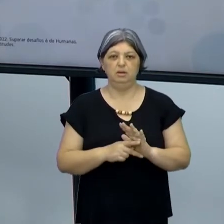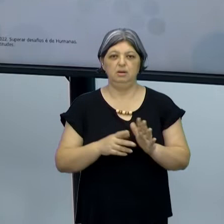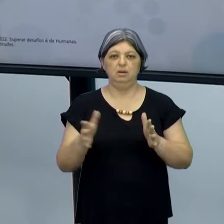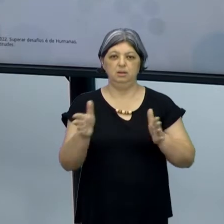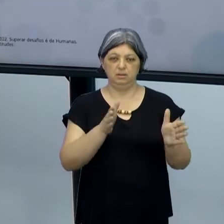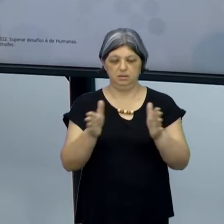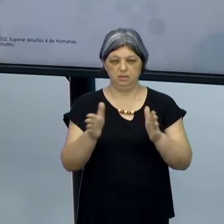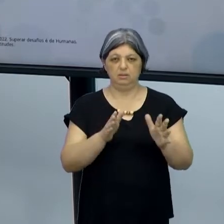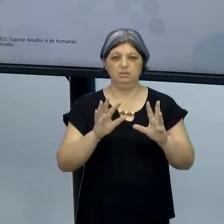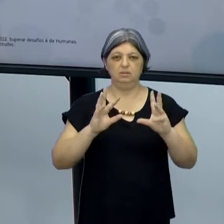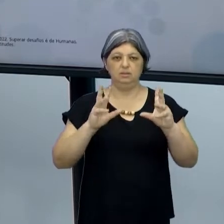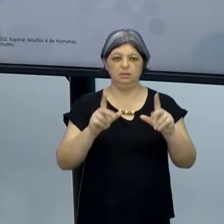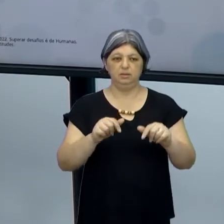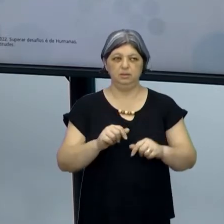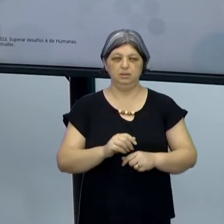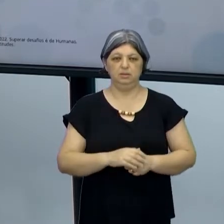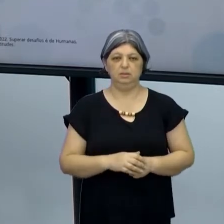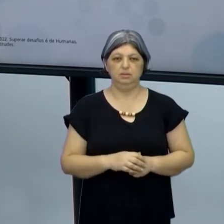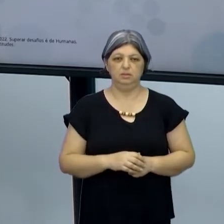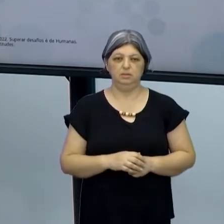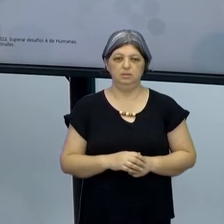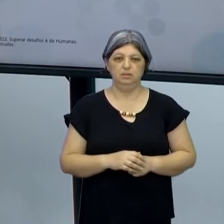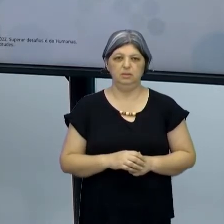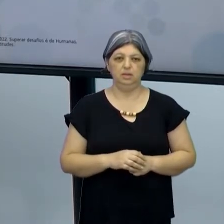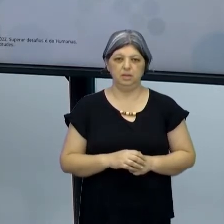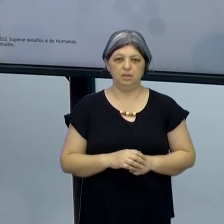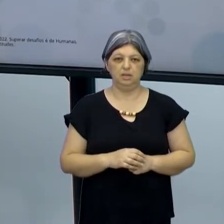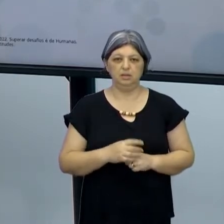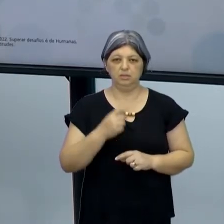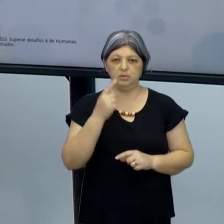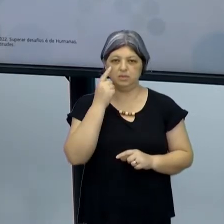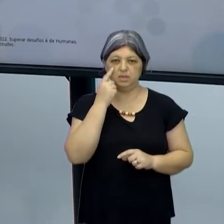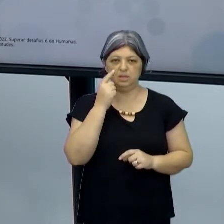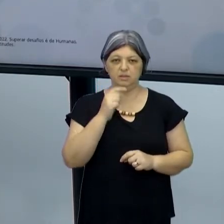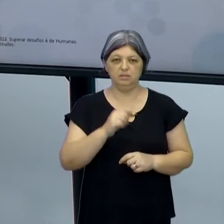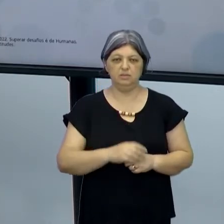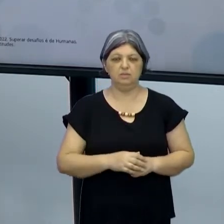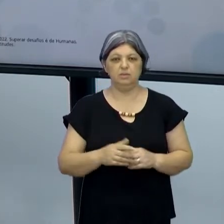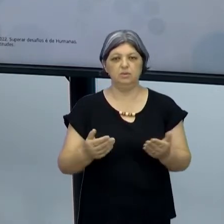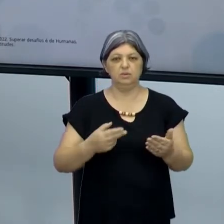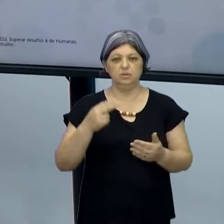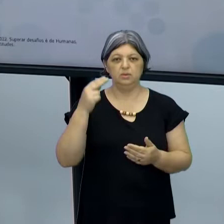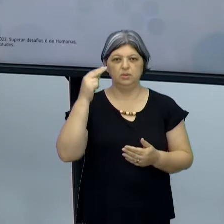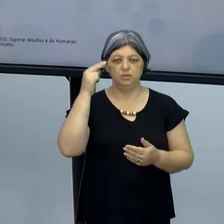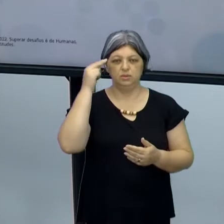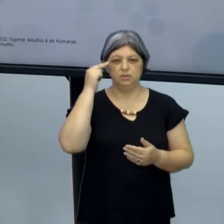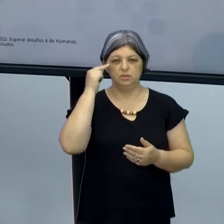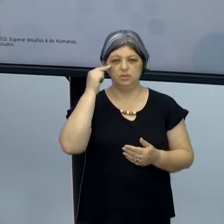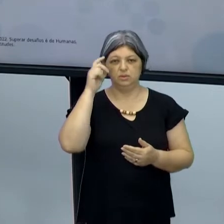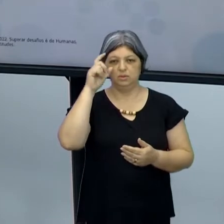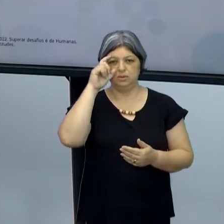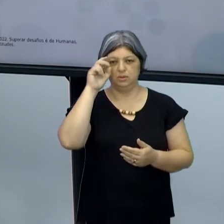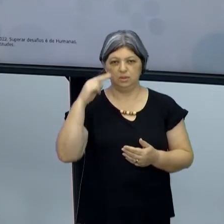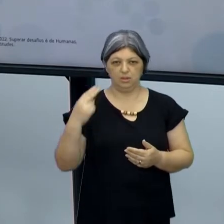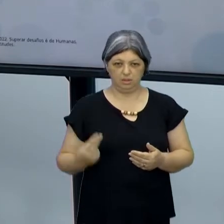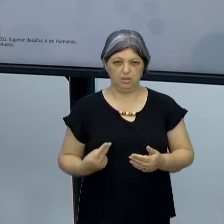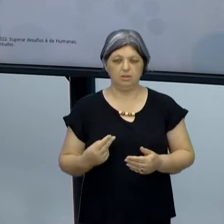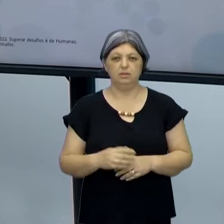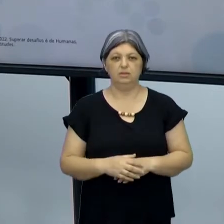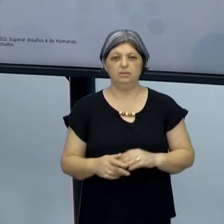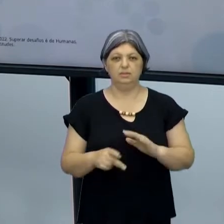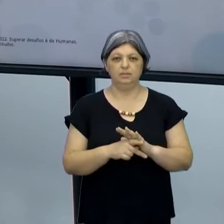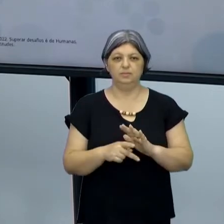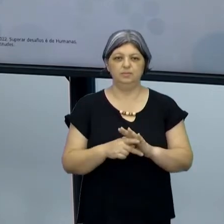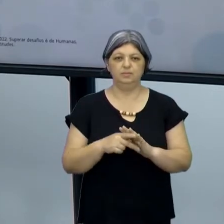acessível, né, a todos aí. Hoje a gente está com a Natália, né, que está aí conosco. A Natália vai dar um alôzinho para todo mundo aí,